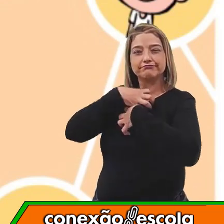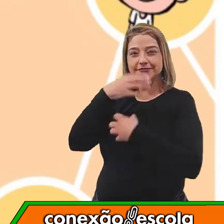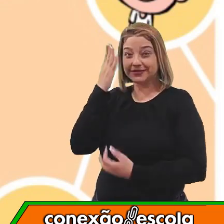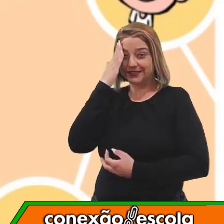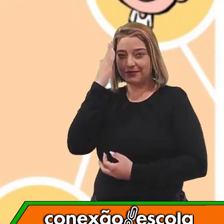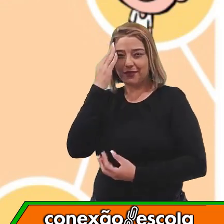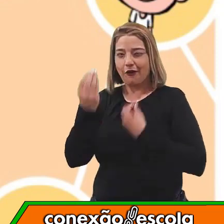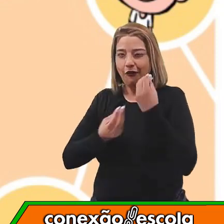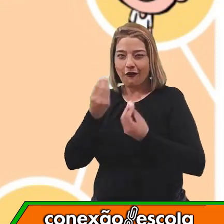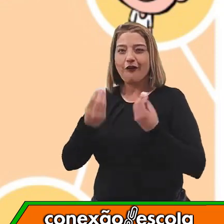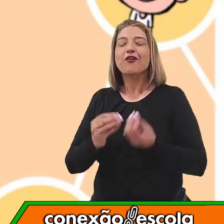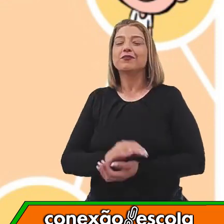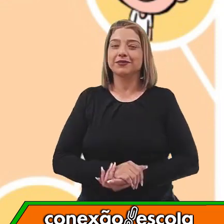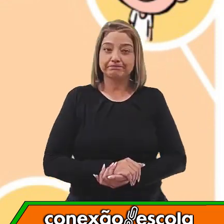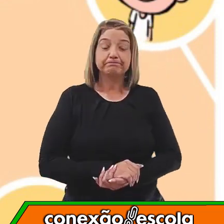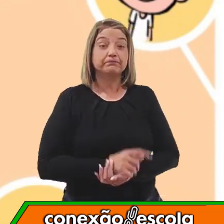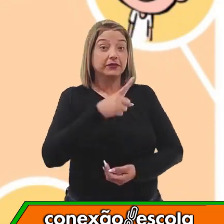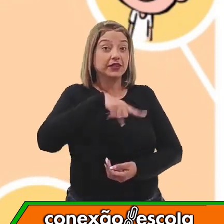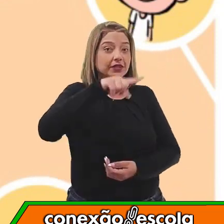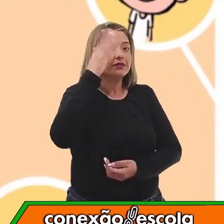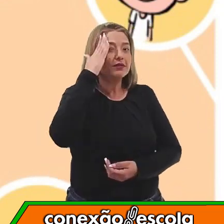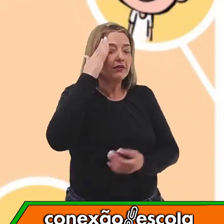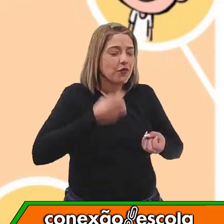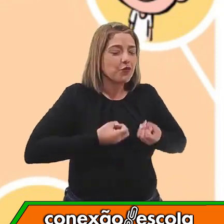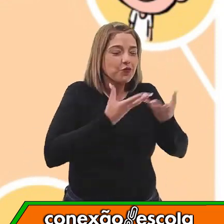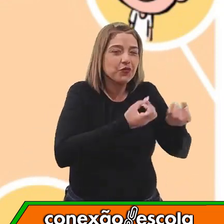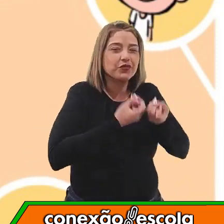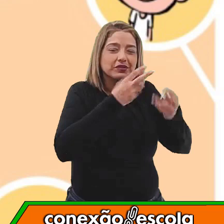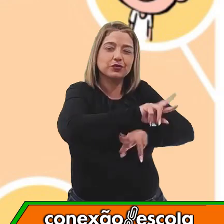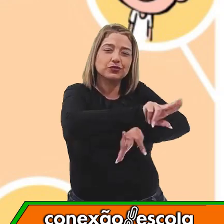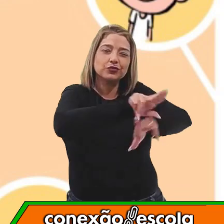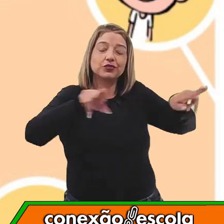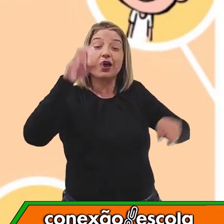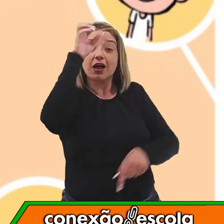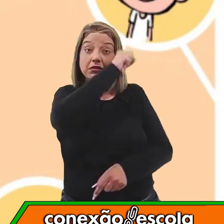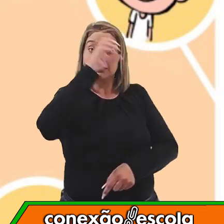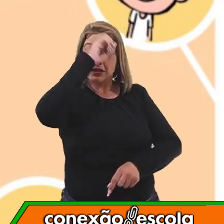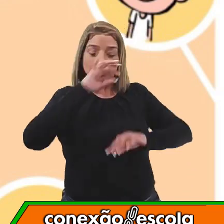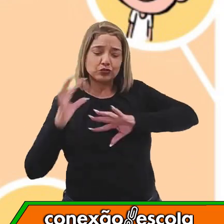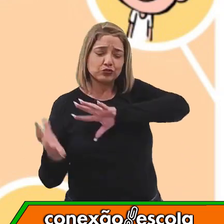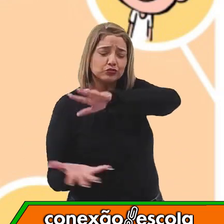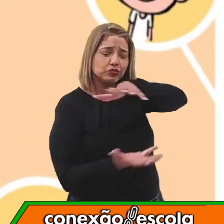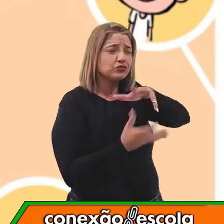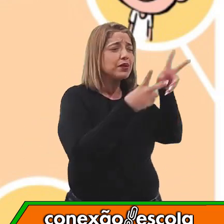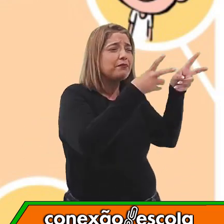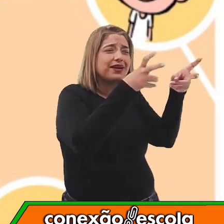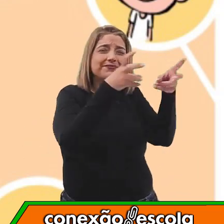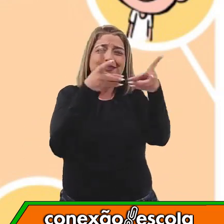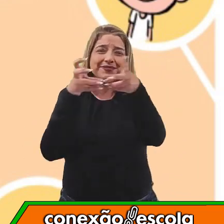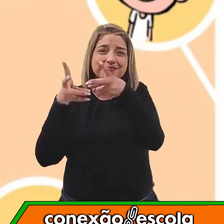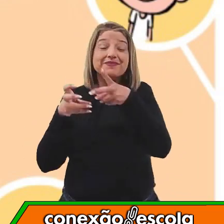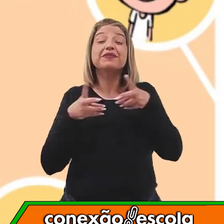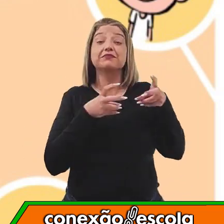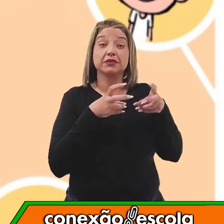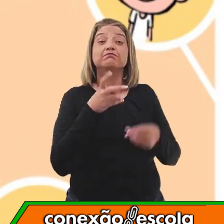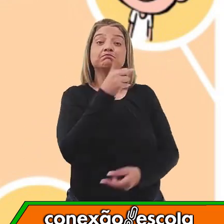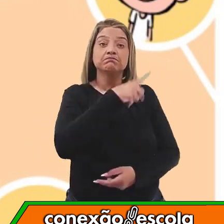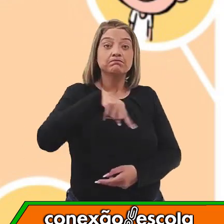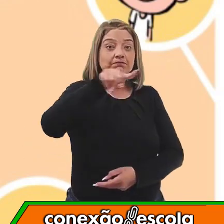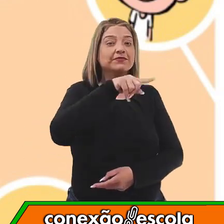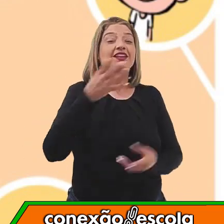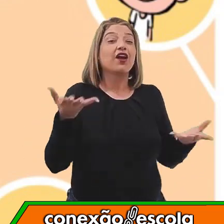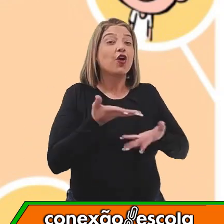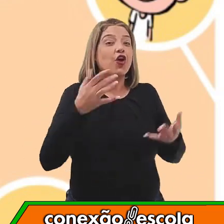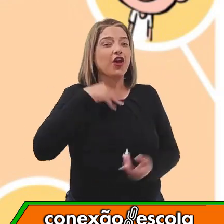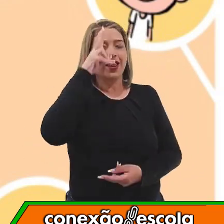mesmo. Saber sobre a poesia das coisas é aprender sobre o mundo. Olha só, pessoal, lembrei de um